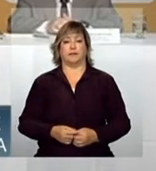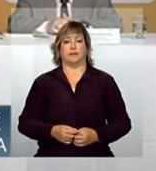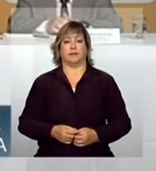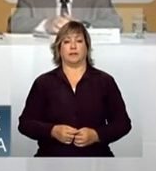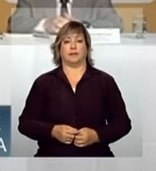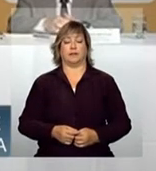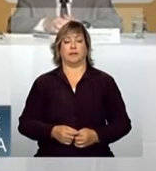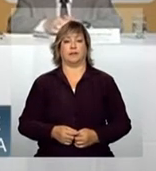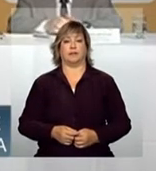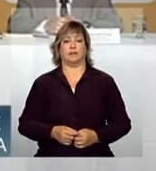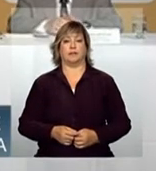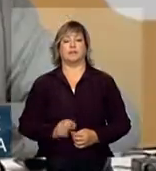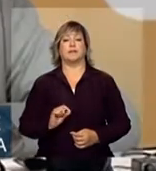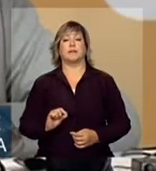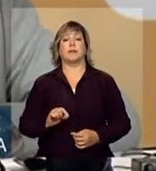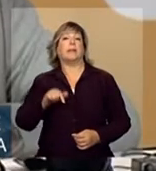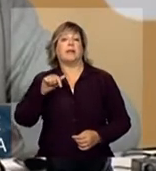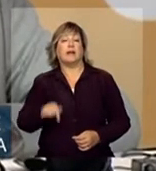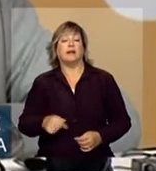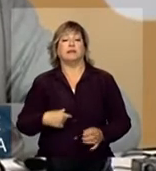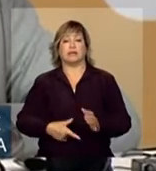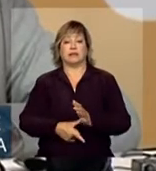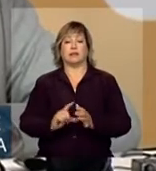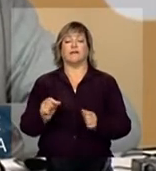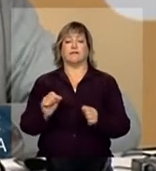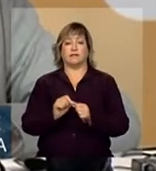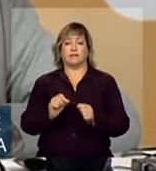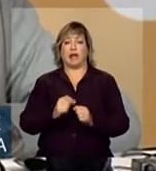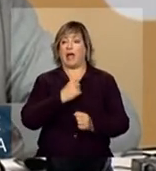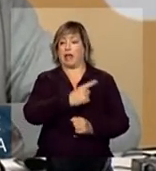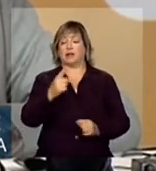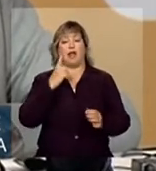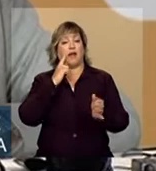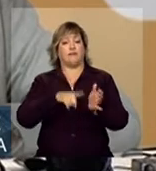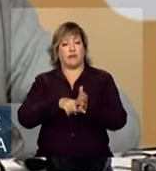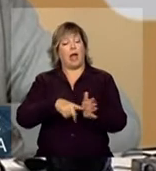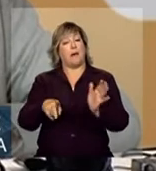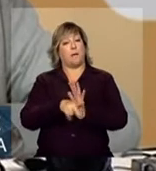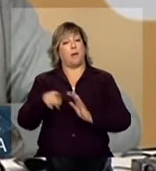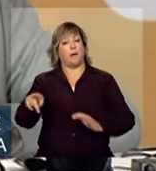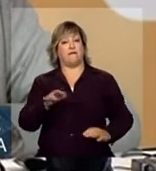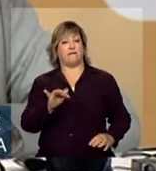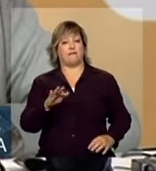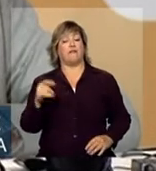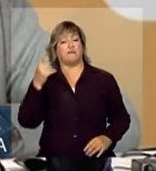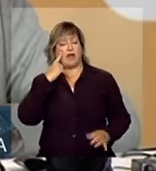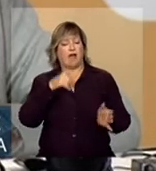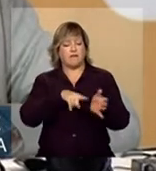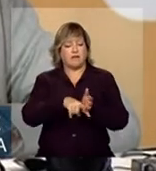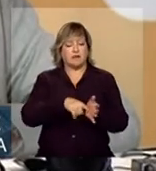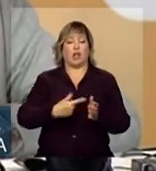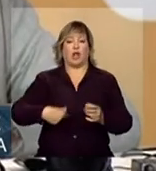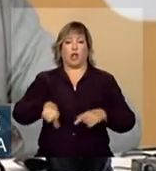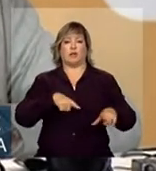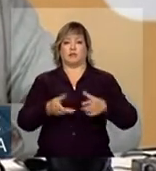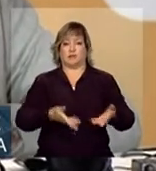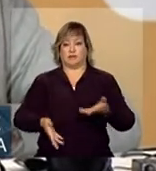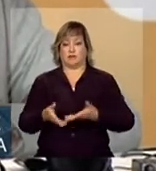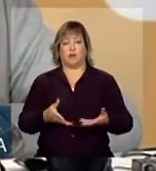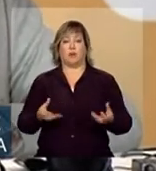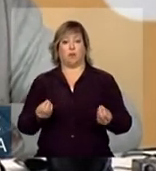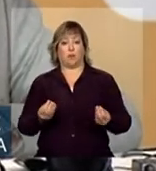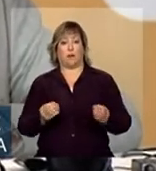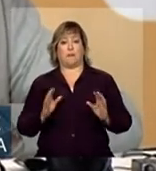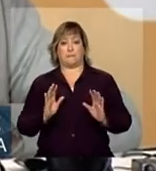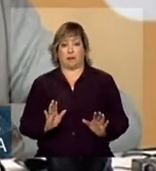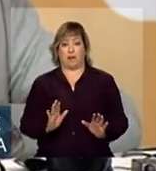debriefing. Fez-se cada qual a sua avaliação. A própria FIFA fez uma avaliação dos nossos serviços, bastante, eu diria extremamente, mas vamos